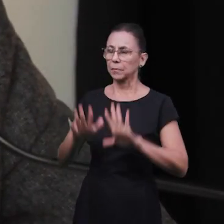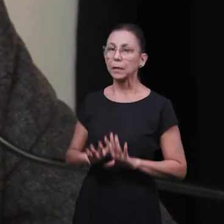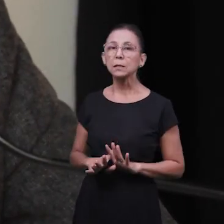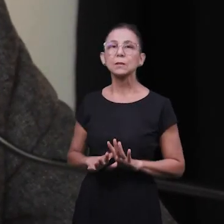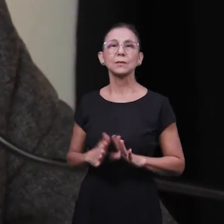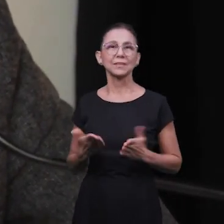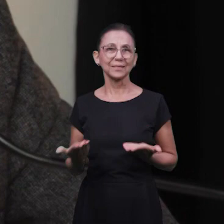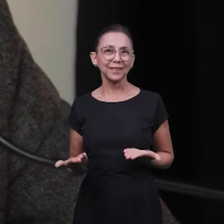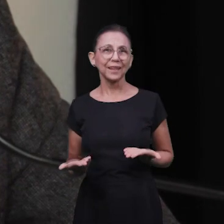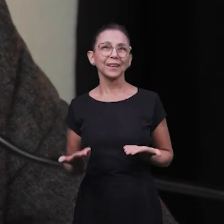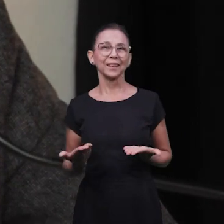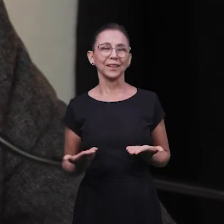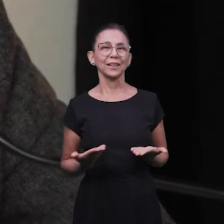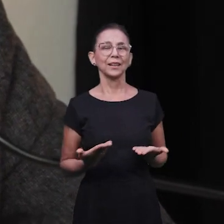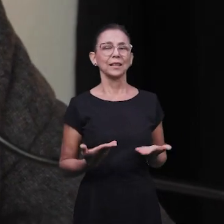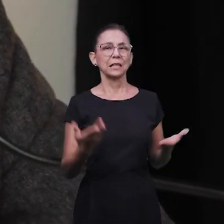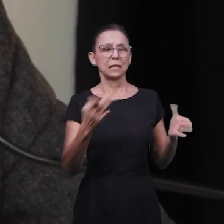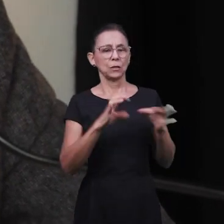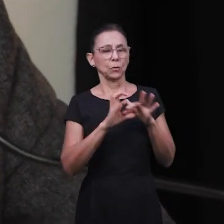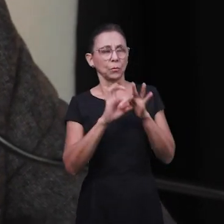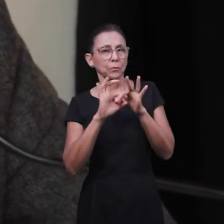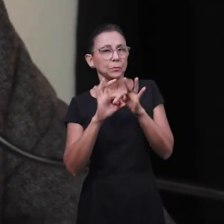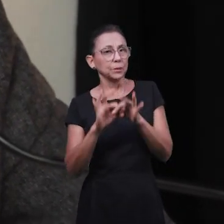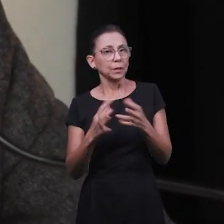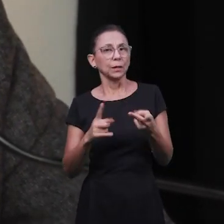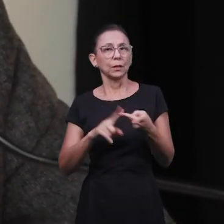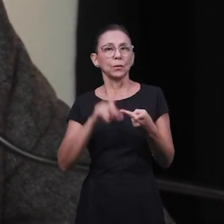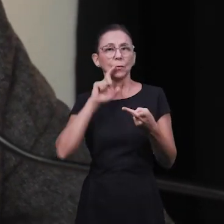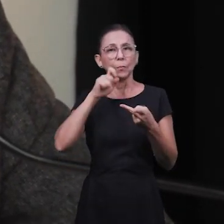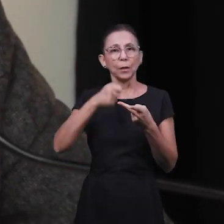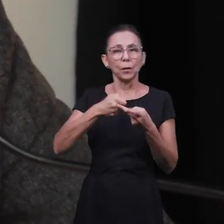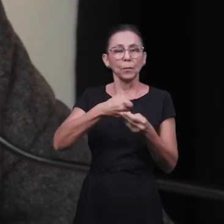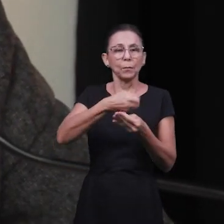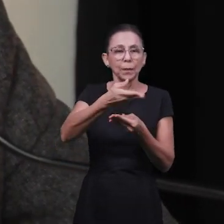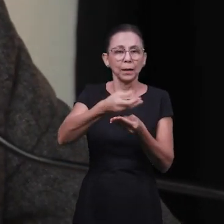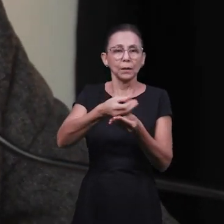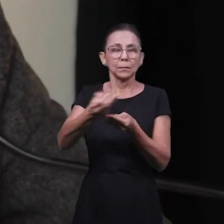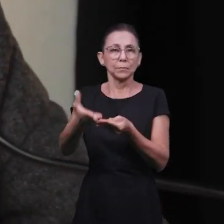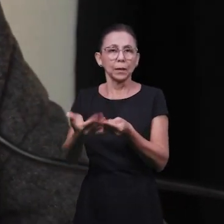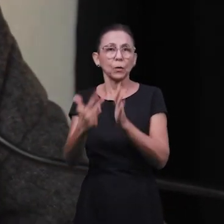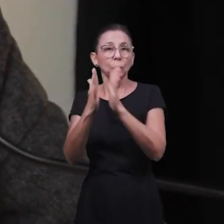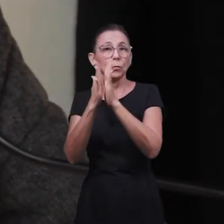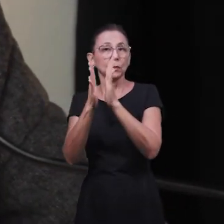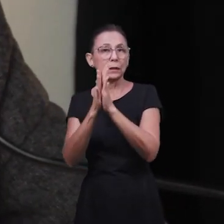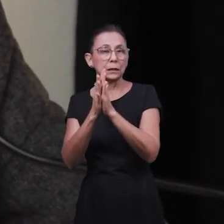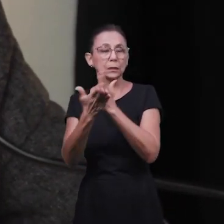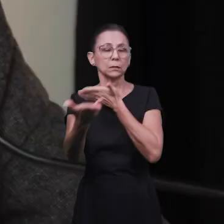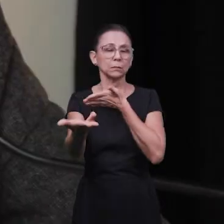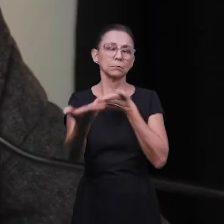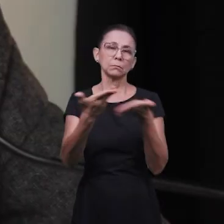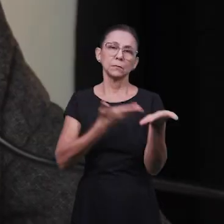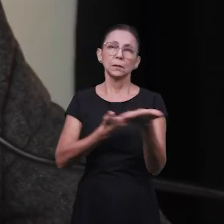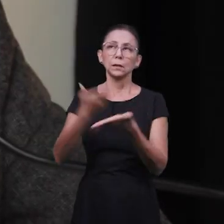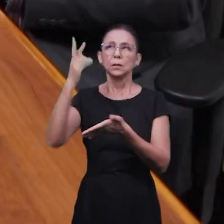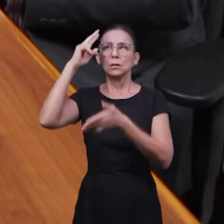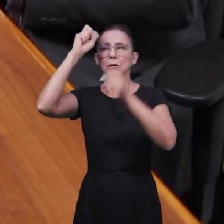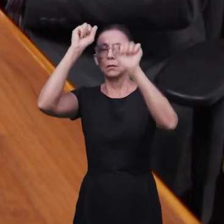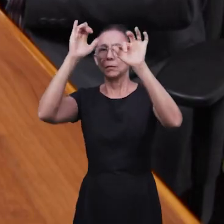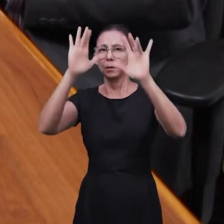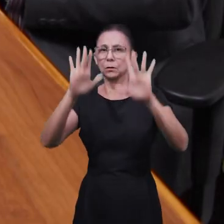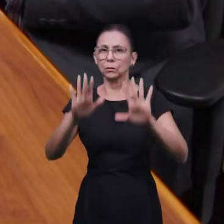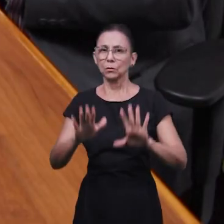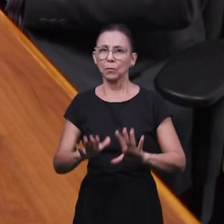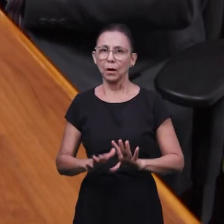né? Eles viviam ali na comunhão, no partir do pão, nas orações. E o Senhor acrescentava todos que haviam de salvar